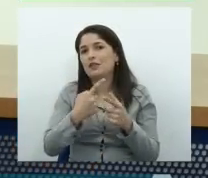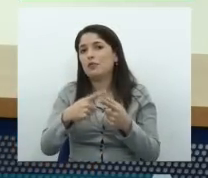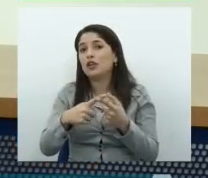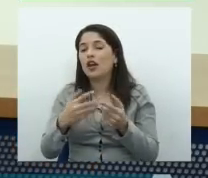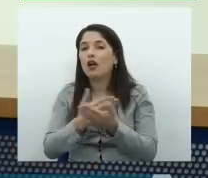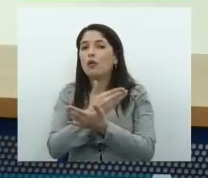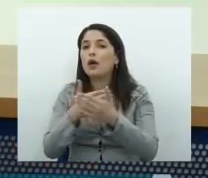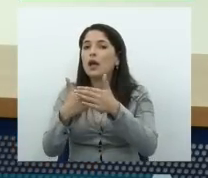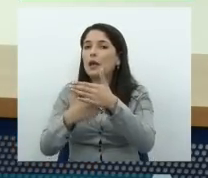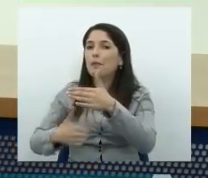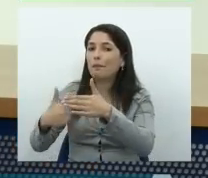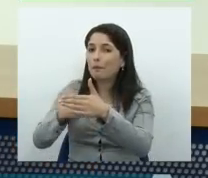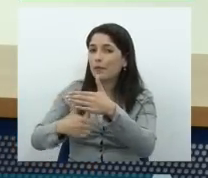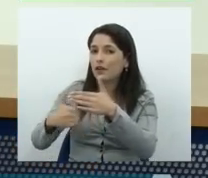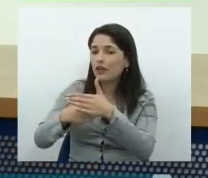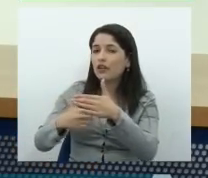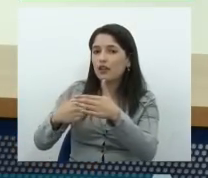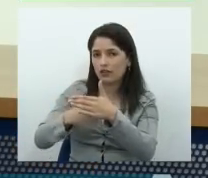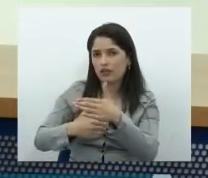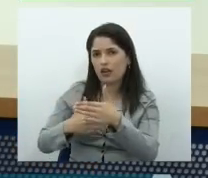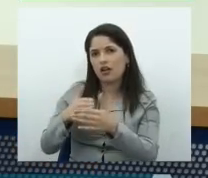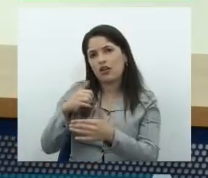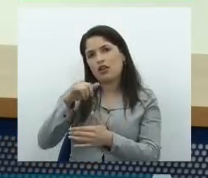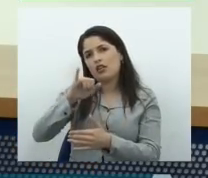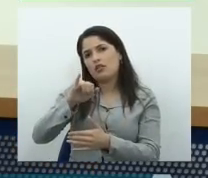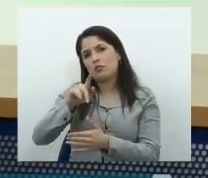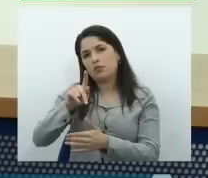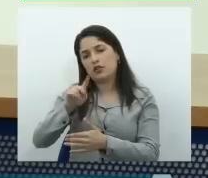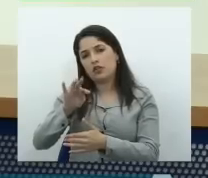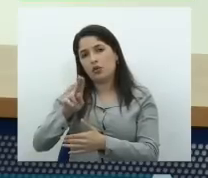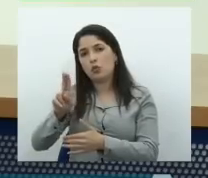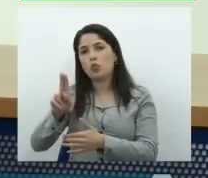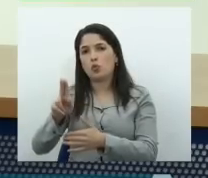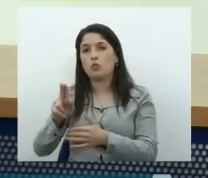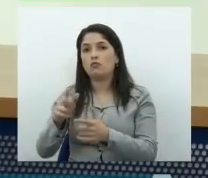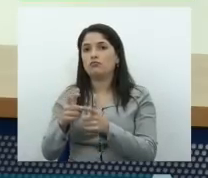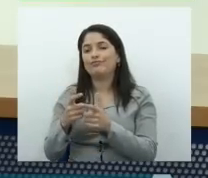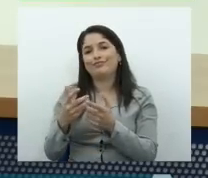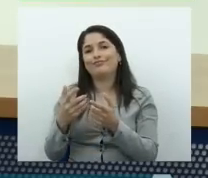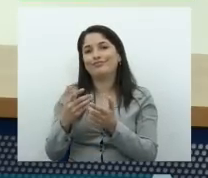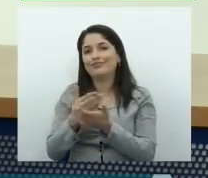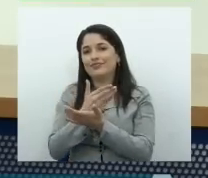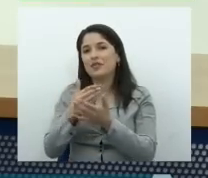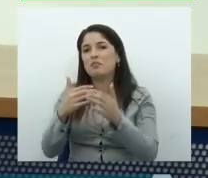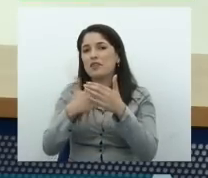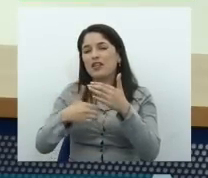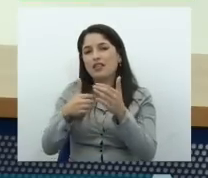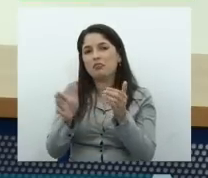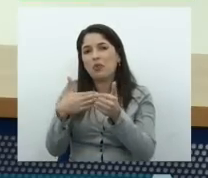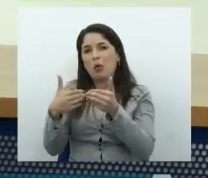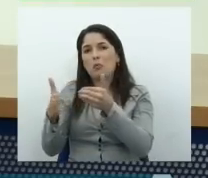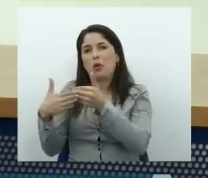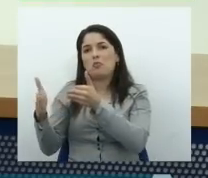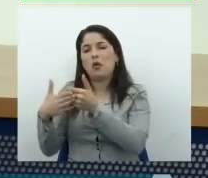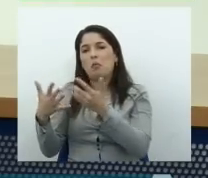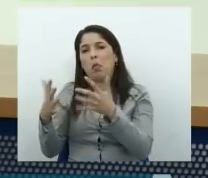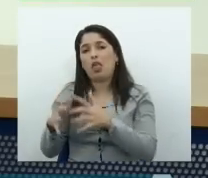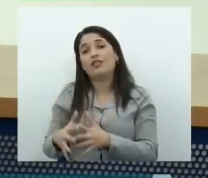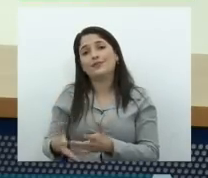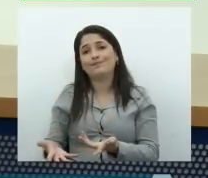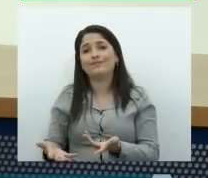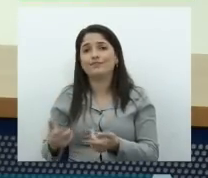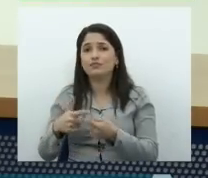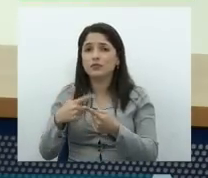indo. No caso das mulheres, o que eu quero dizer é que eu tenho um projeto, principalmente na área da saúde, que é construir o Hospital da